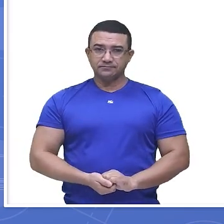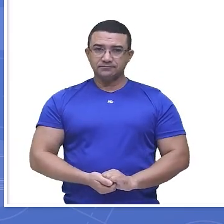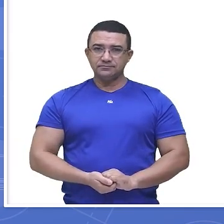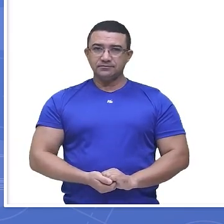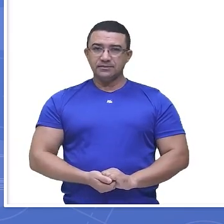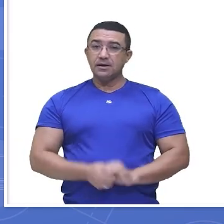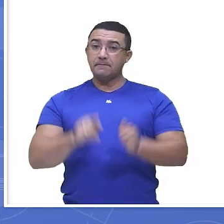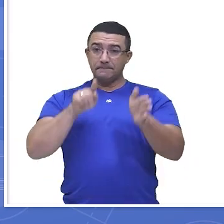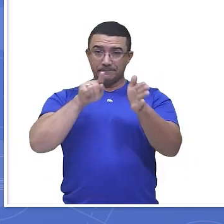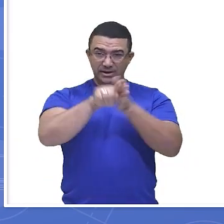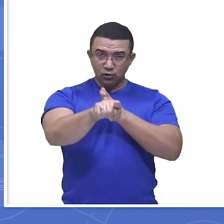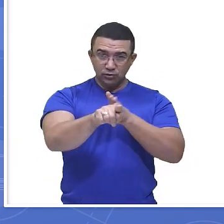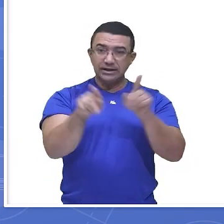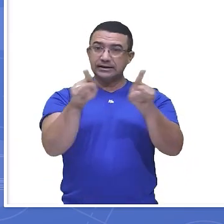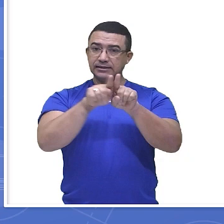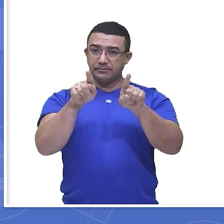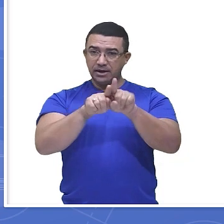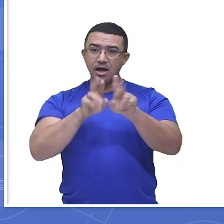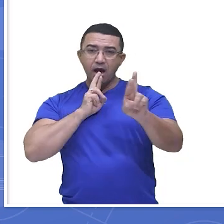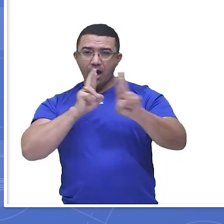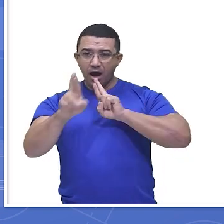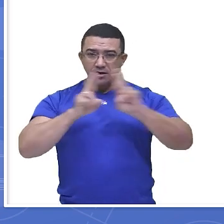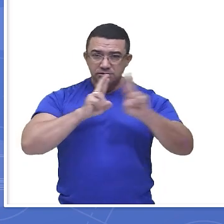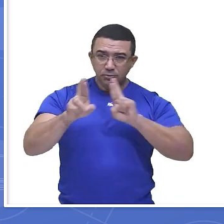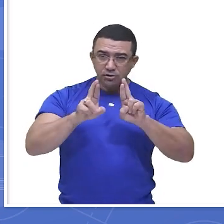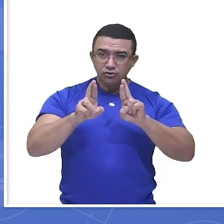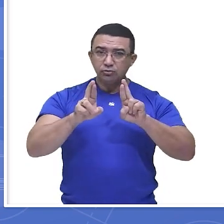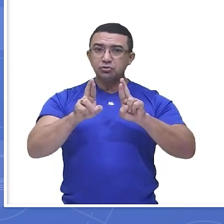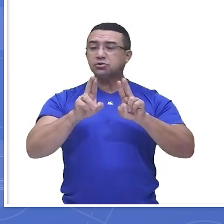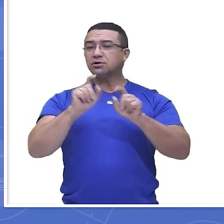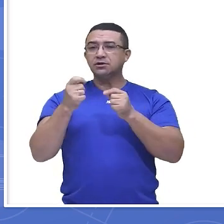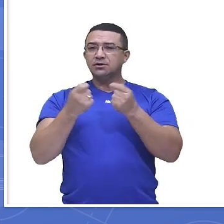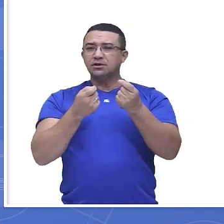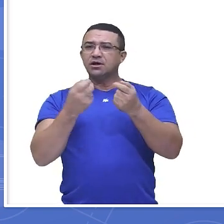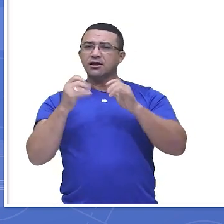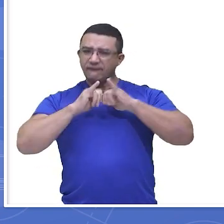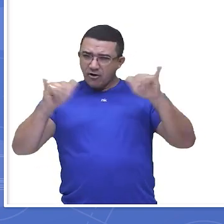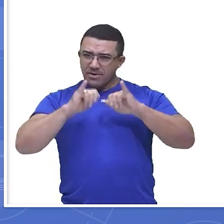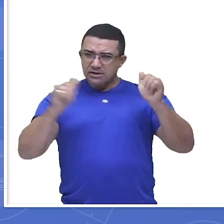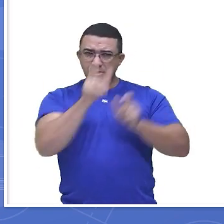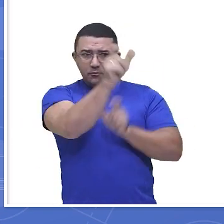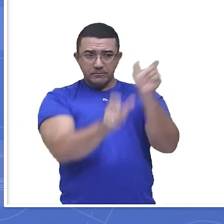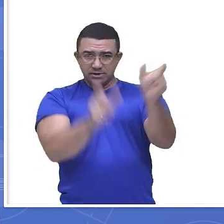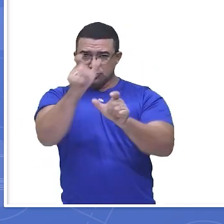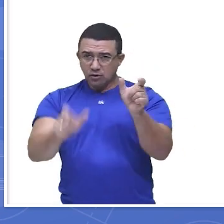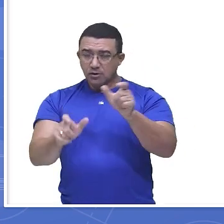Perguntas e respostas sobre dados personales, pronombres